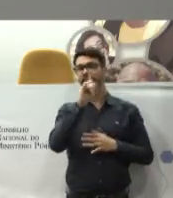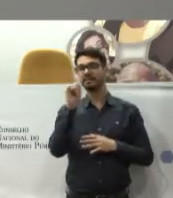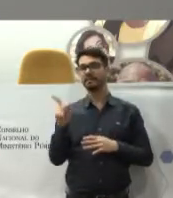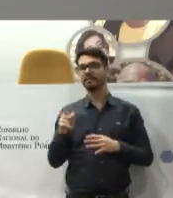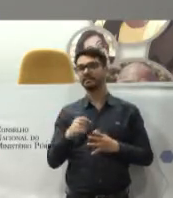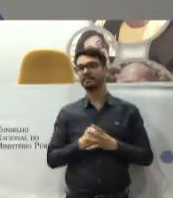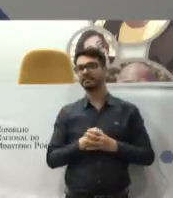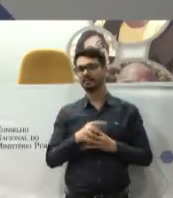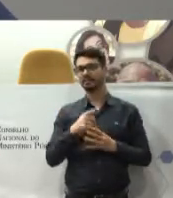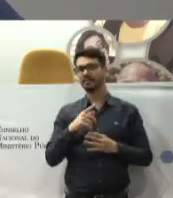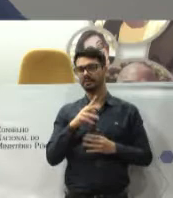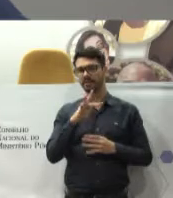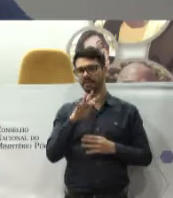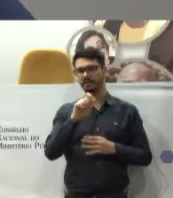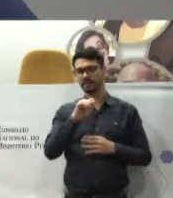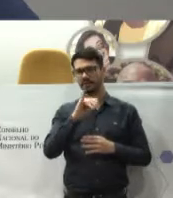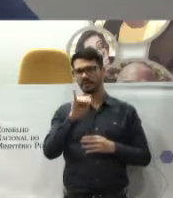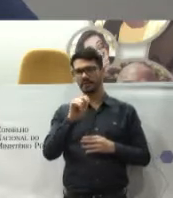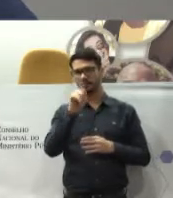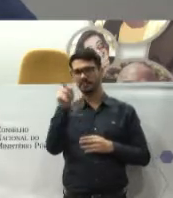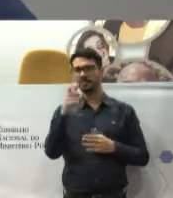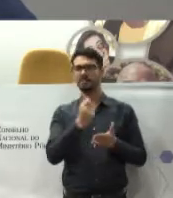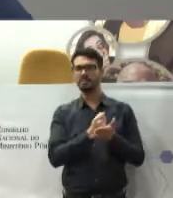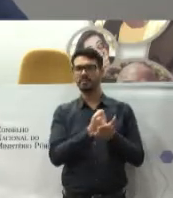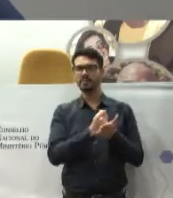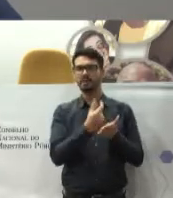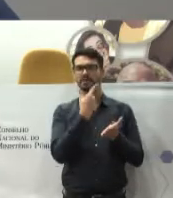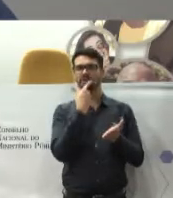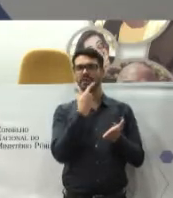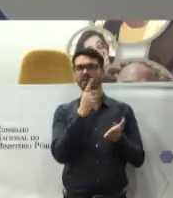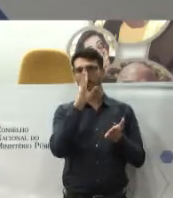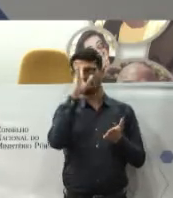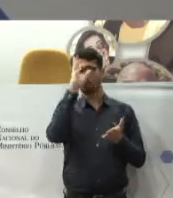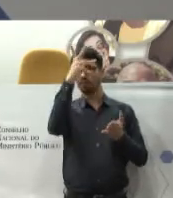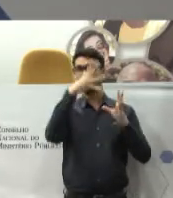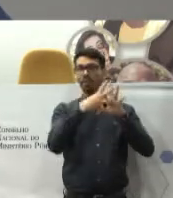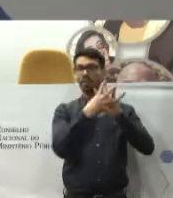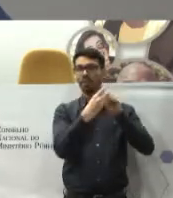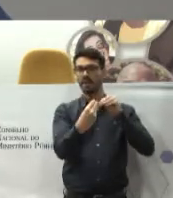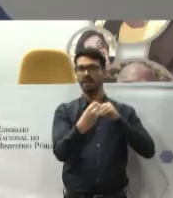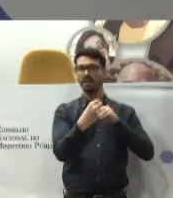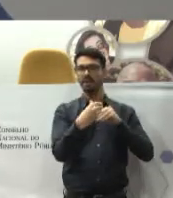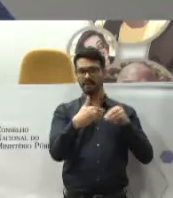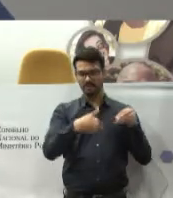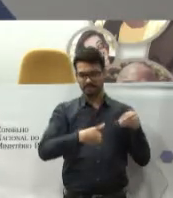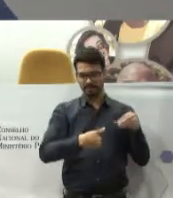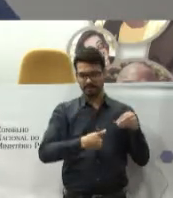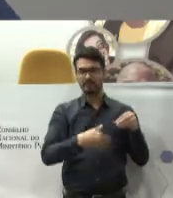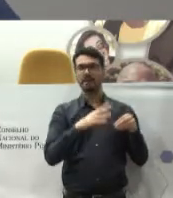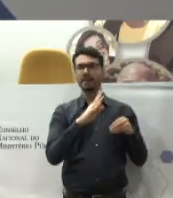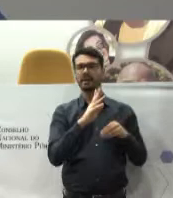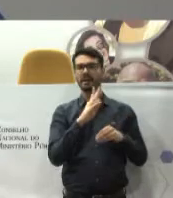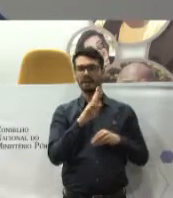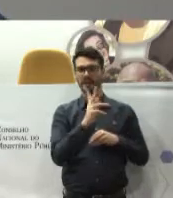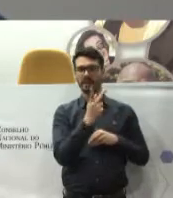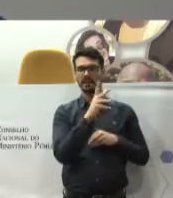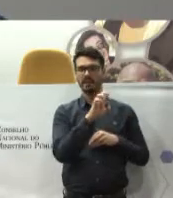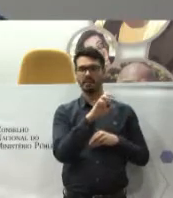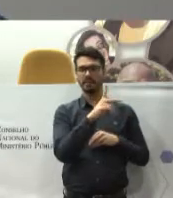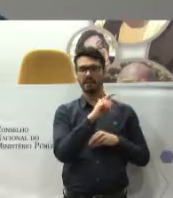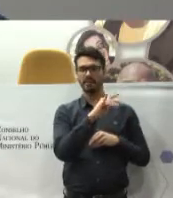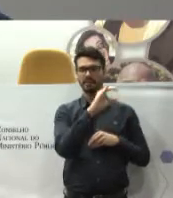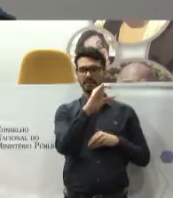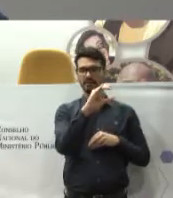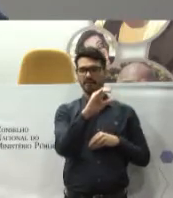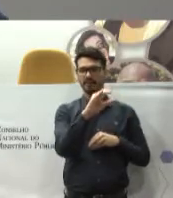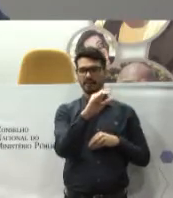C, que quando a hepatite C foi proposta a medicação que resolvia, curava a hepatite C, Eu recebi, logo no momento em que